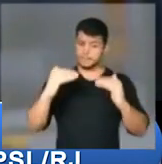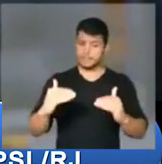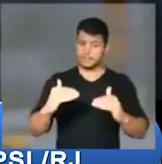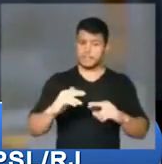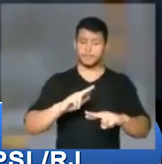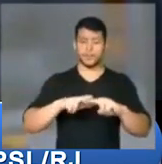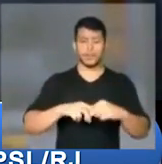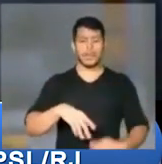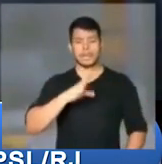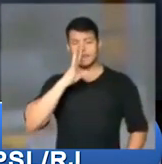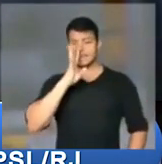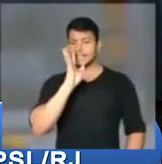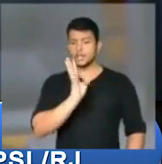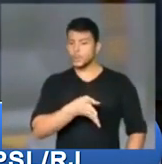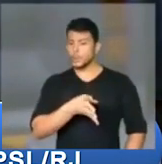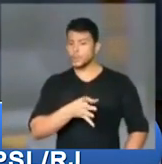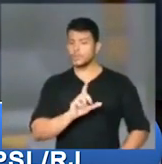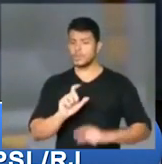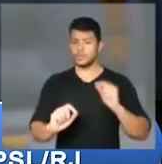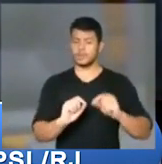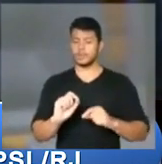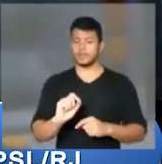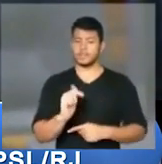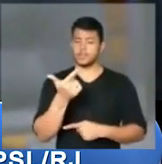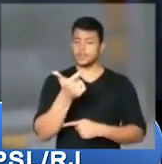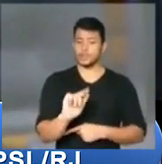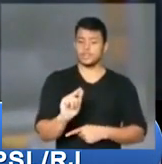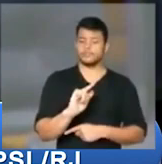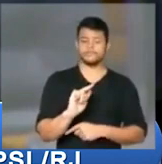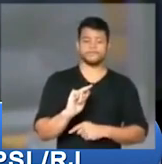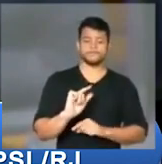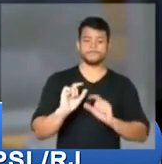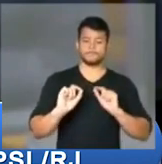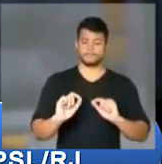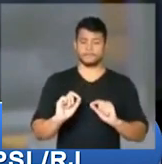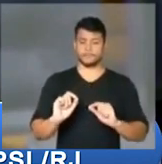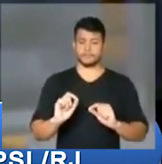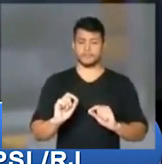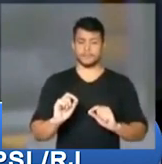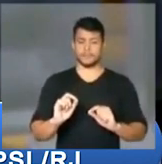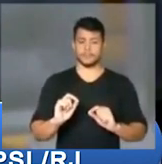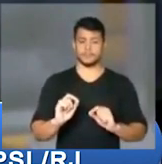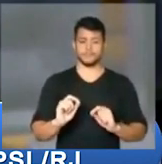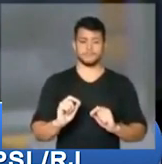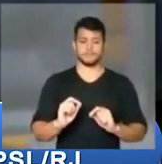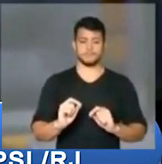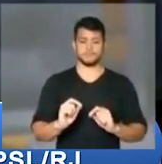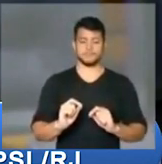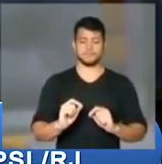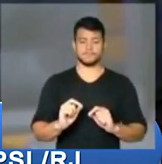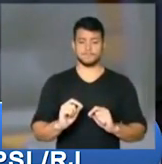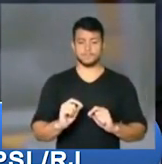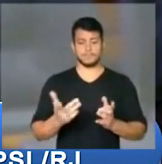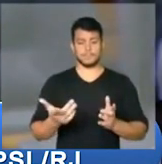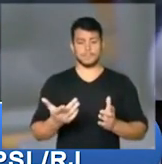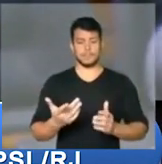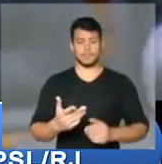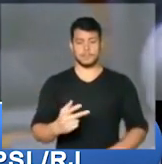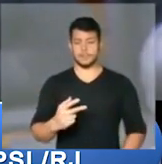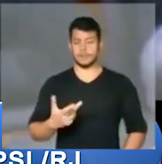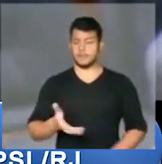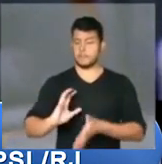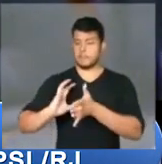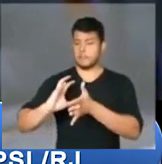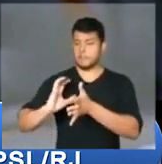denúncias, sejam denúncias sem nenhuma ligação que se possa ter em relação à ligação entre